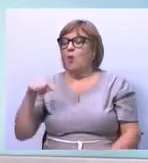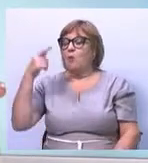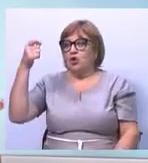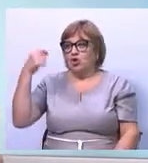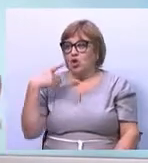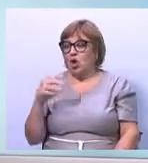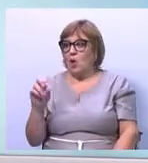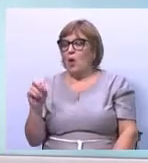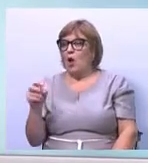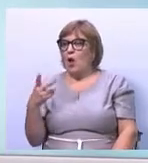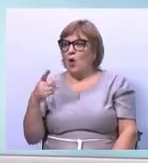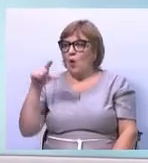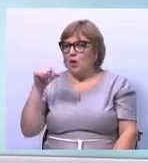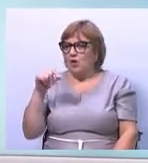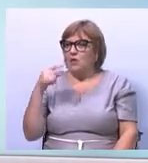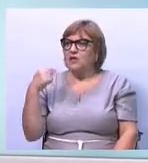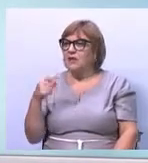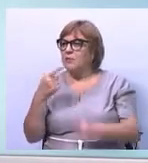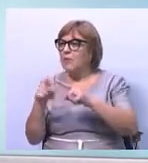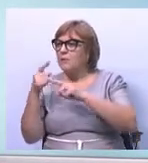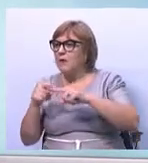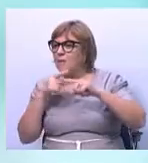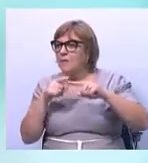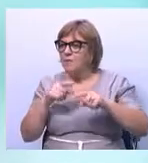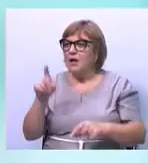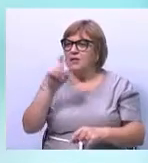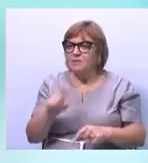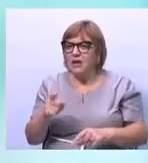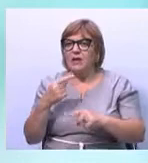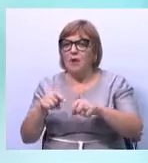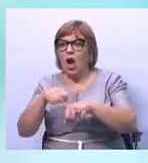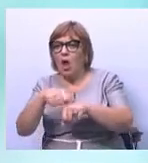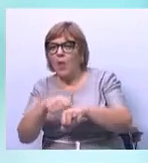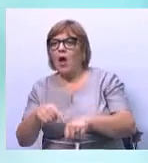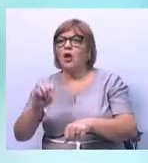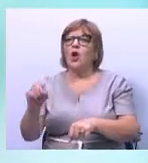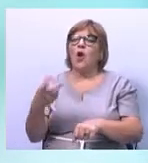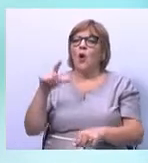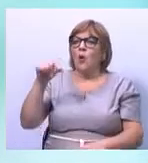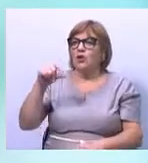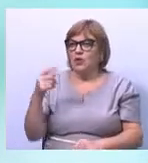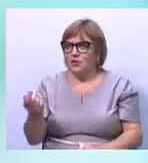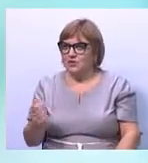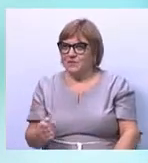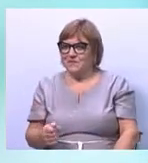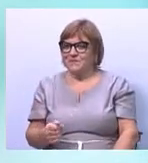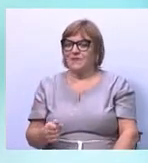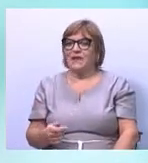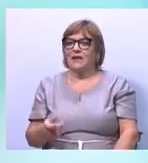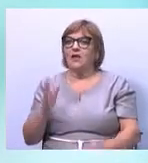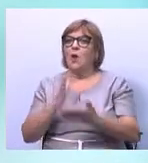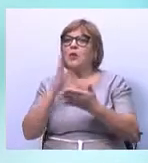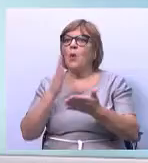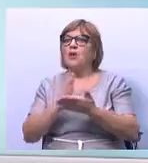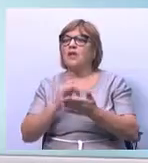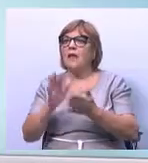aí também os conta-gotas, portanto há aqui uma série de opções para utilizar o óleo essencial sem ser só colocar nas mãos. Ora, nem mais,